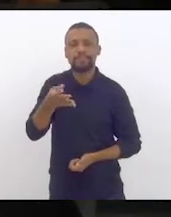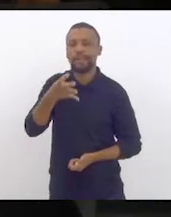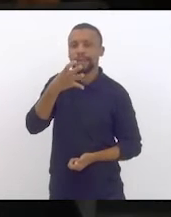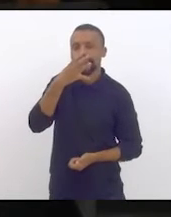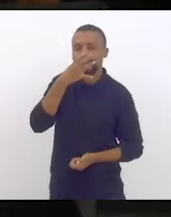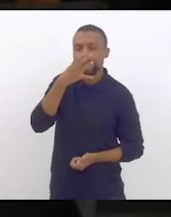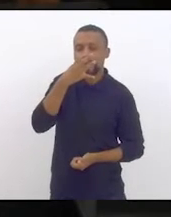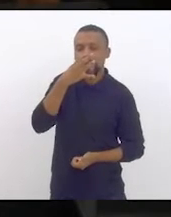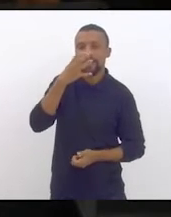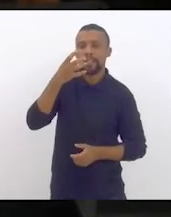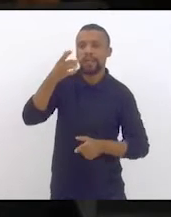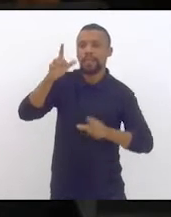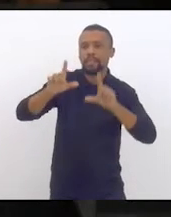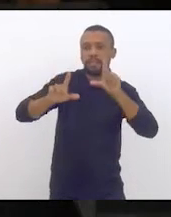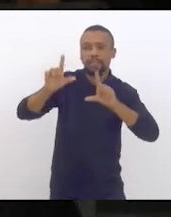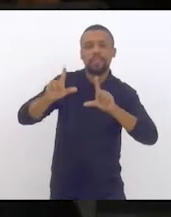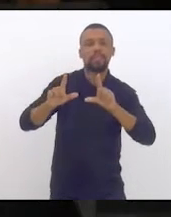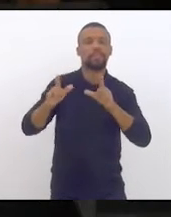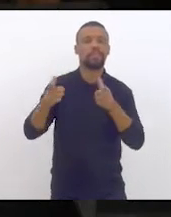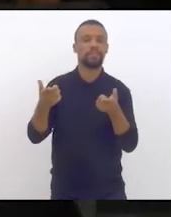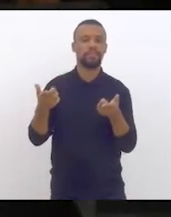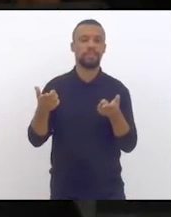telespectadores que